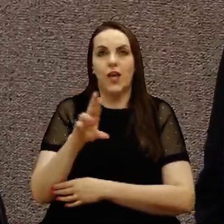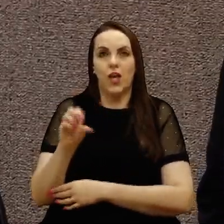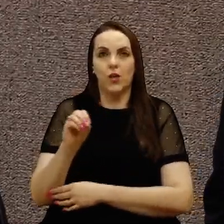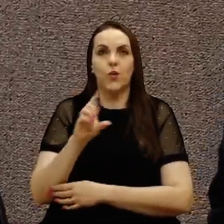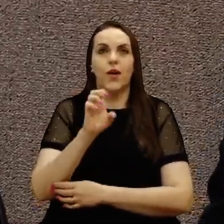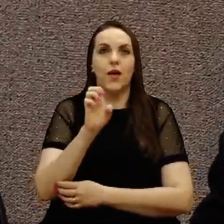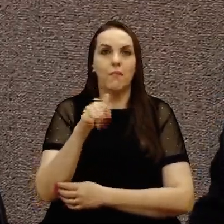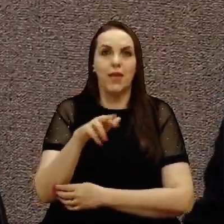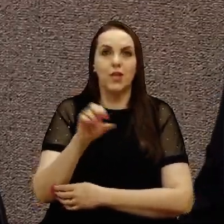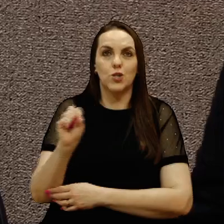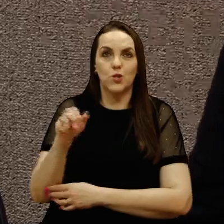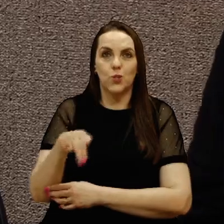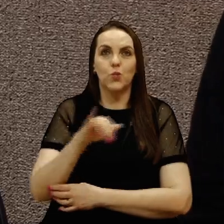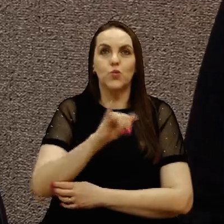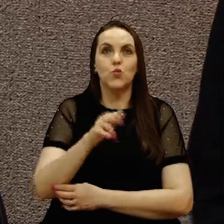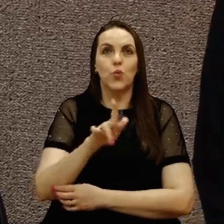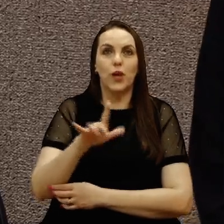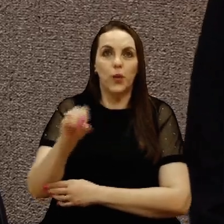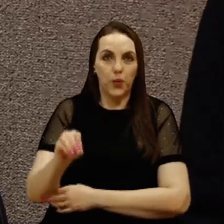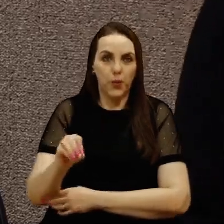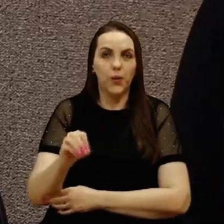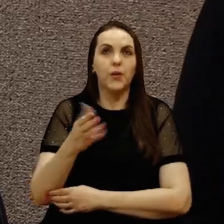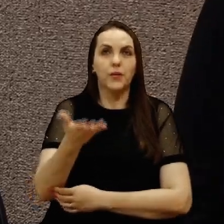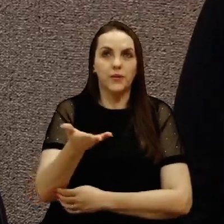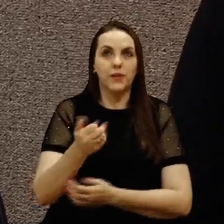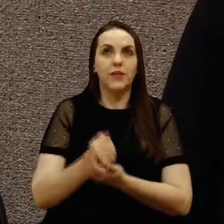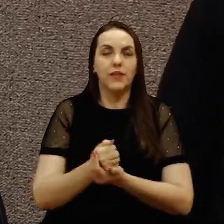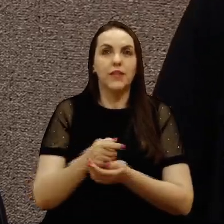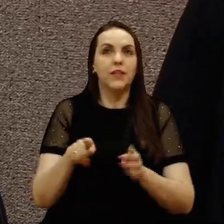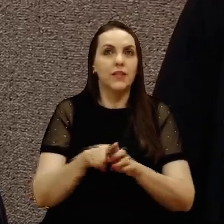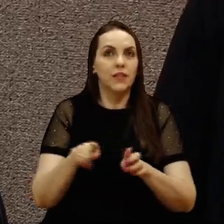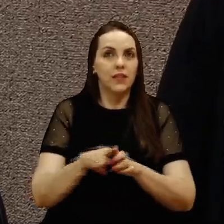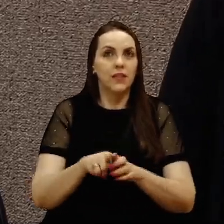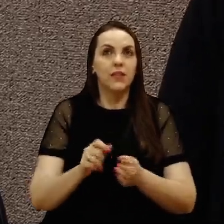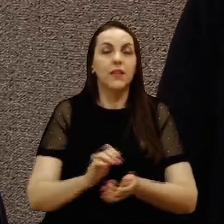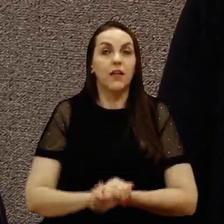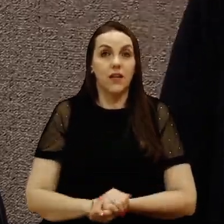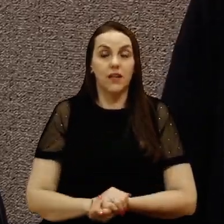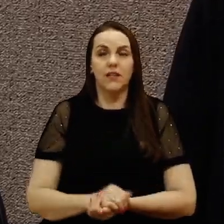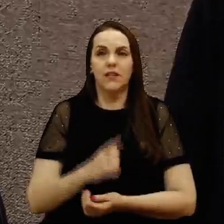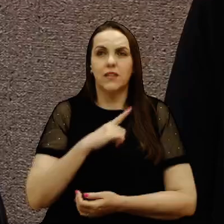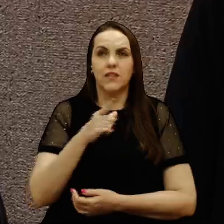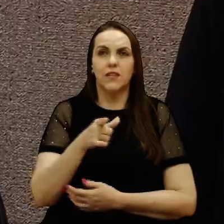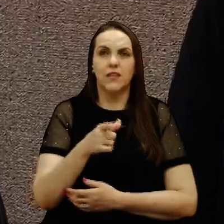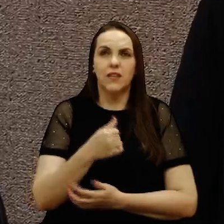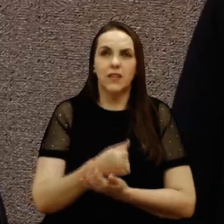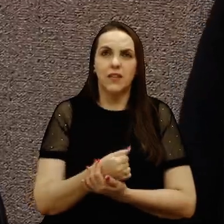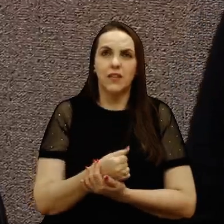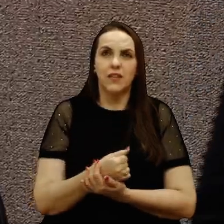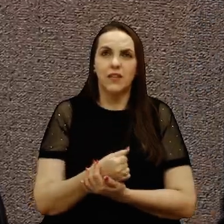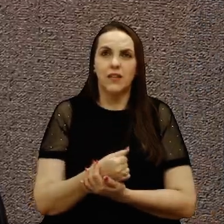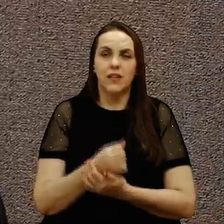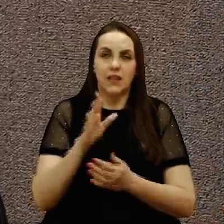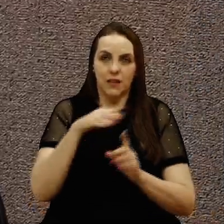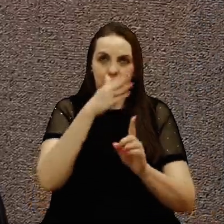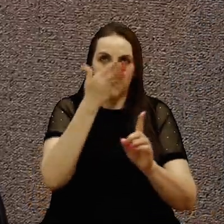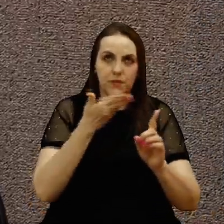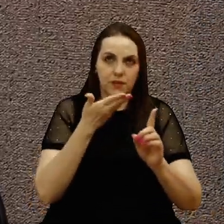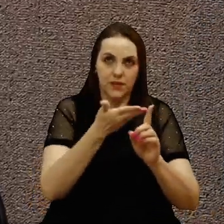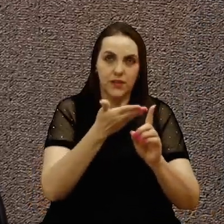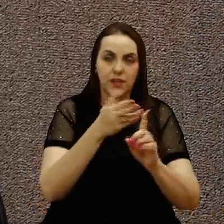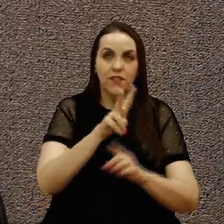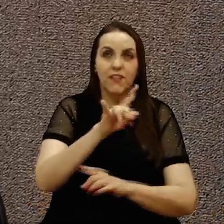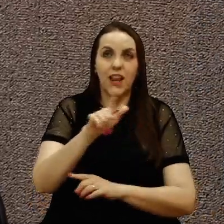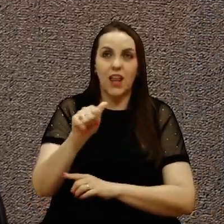Chiappin. Parabéns, sucesso. E também quero fazer aqui uma referência. Agora, nesse fim de semana, na Vila Olímpica da